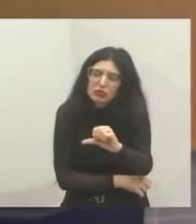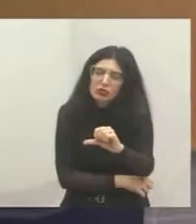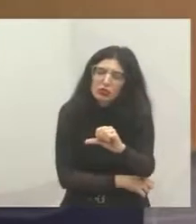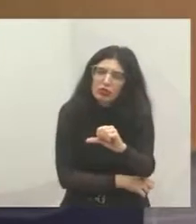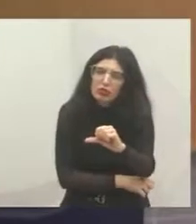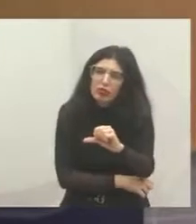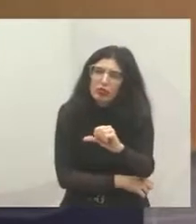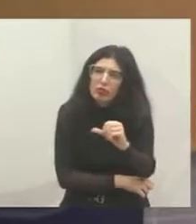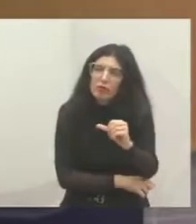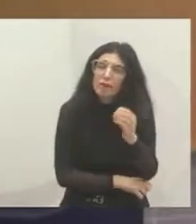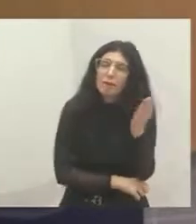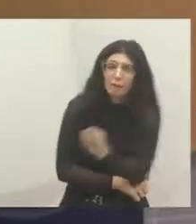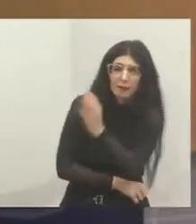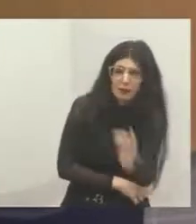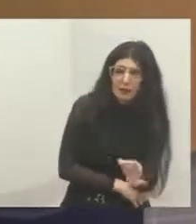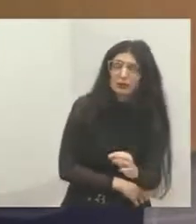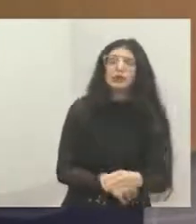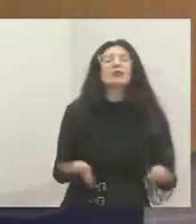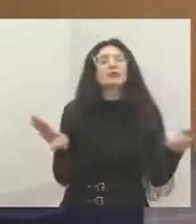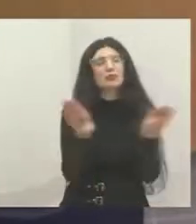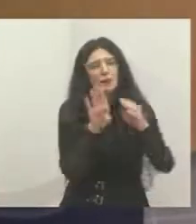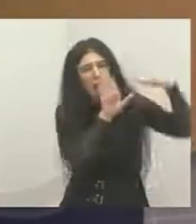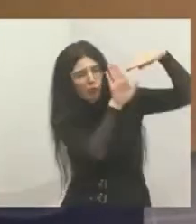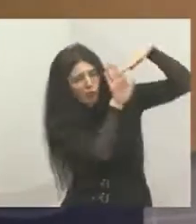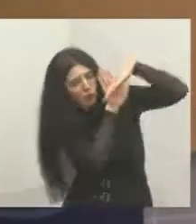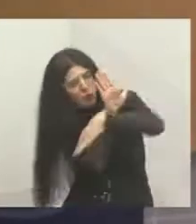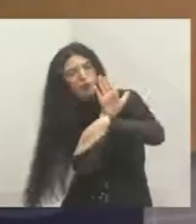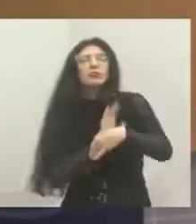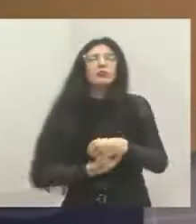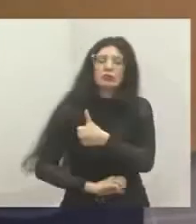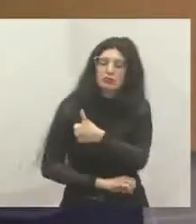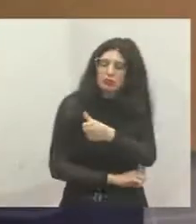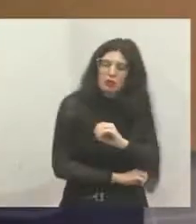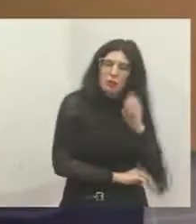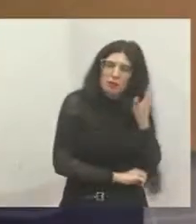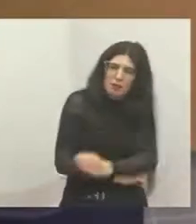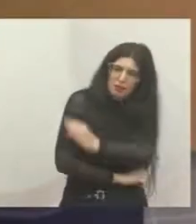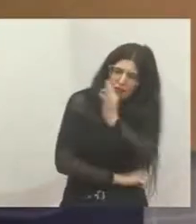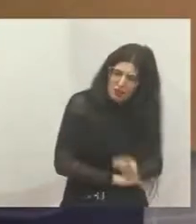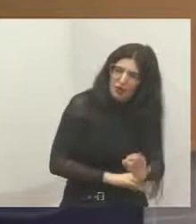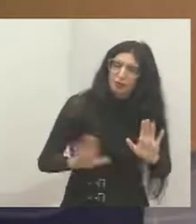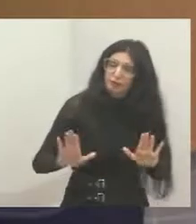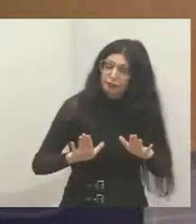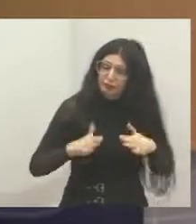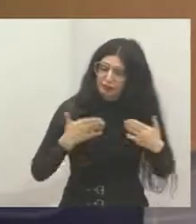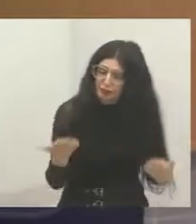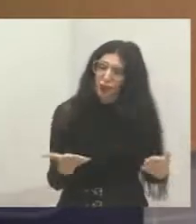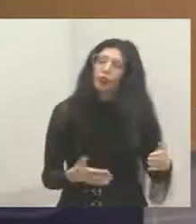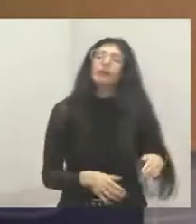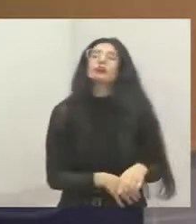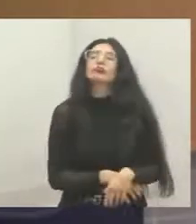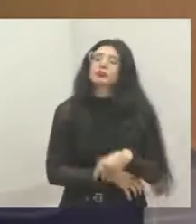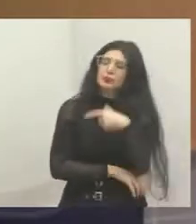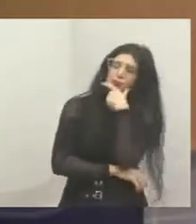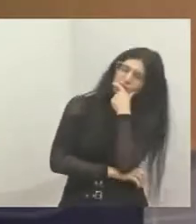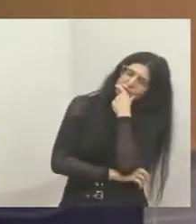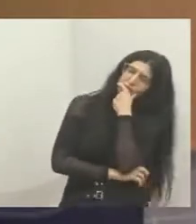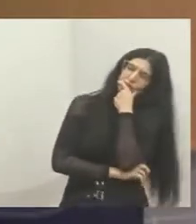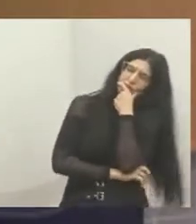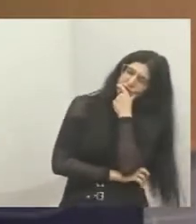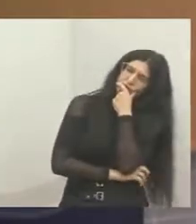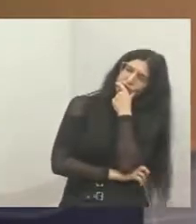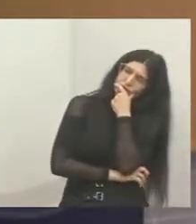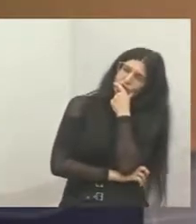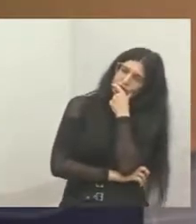69,24%. Também uma queda de 10%. Né? Então, nós, avaliando esses percentuais de